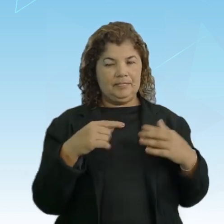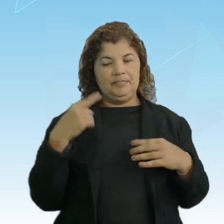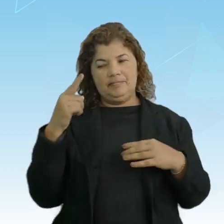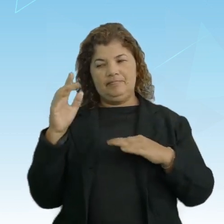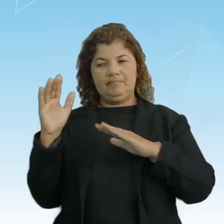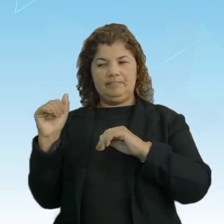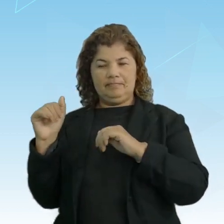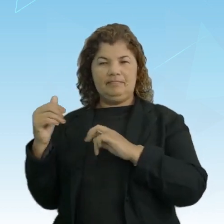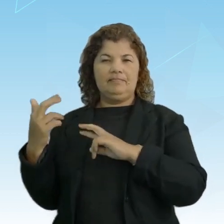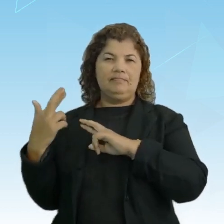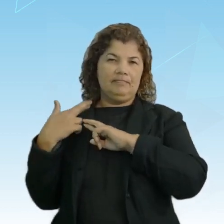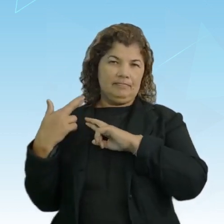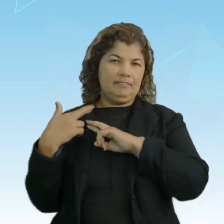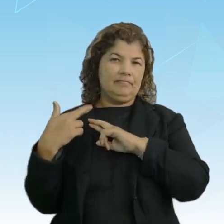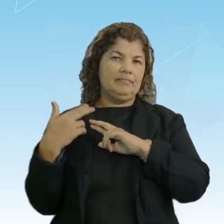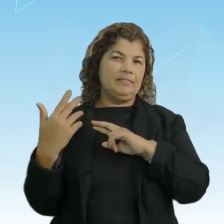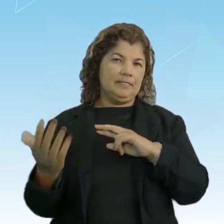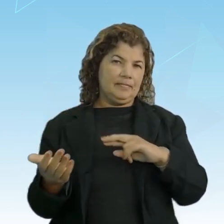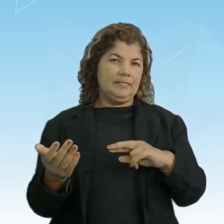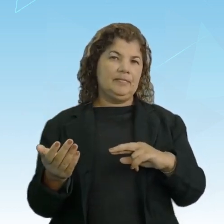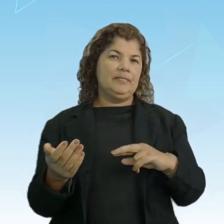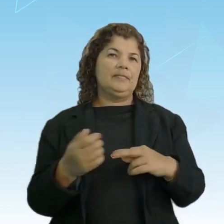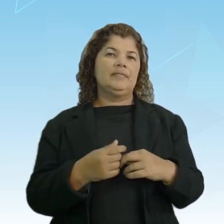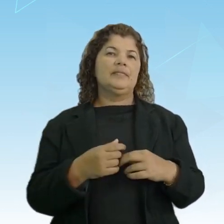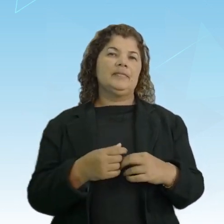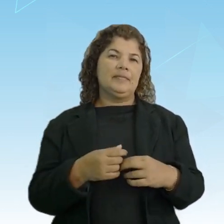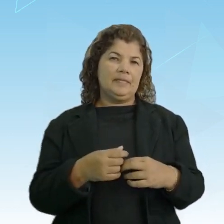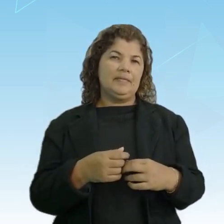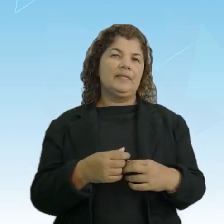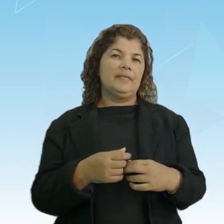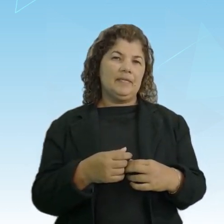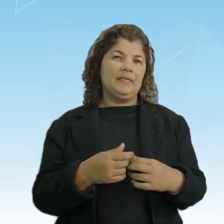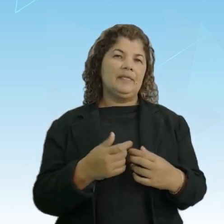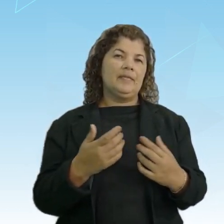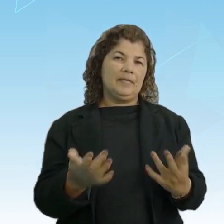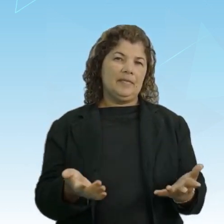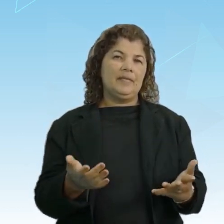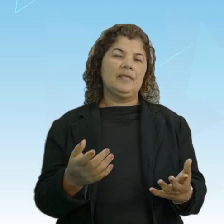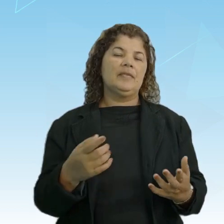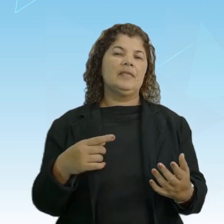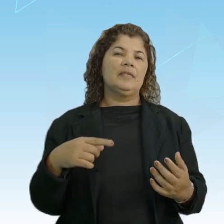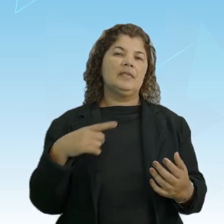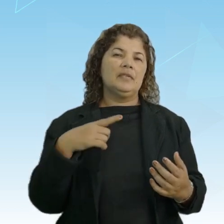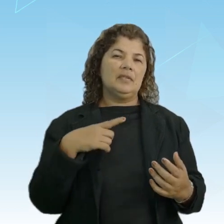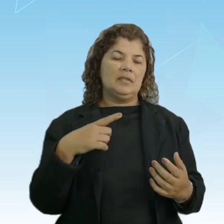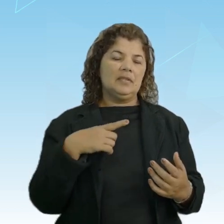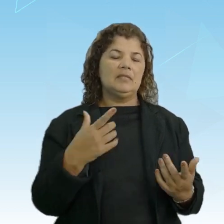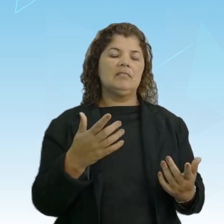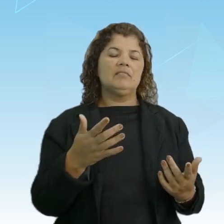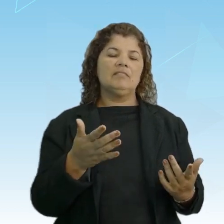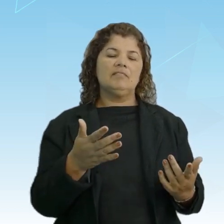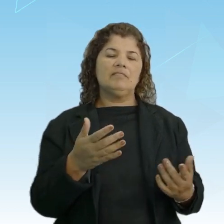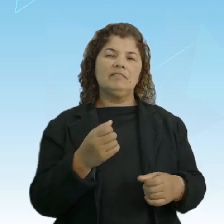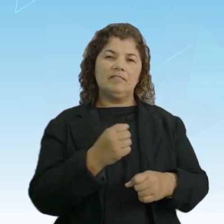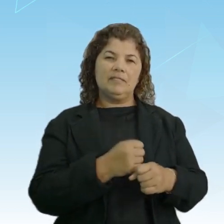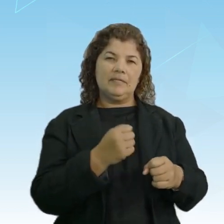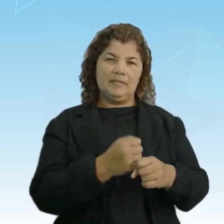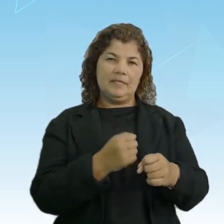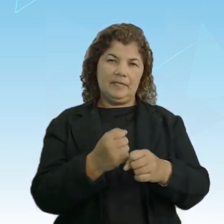Destaques para Pizarro e Cortés, né, que na realidade eles exterminaram, né,